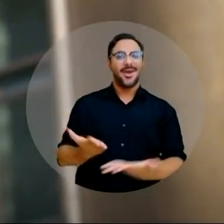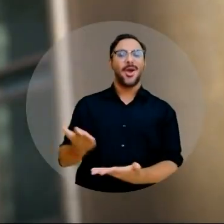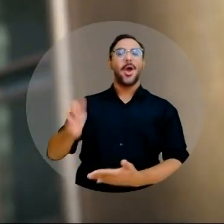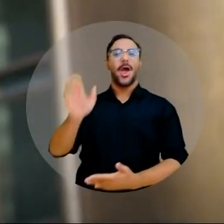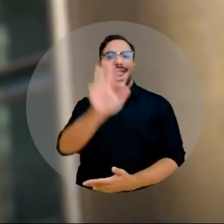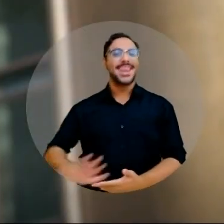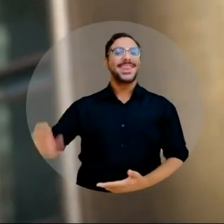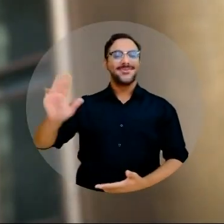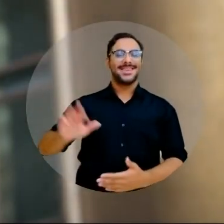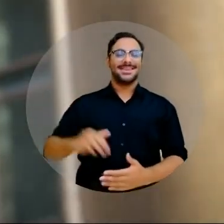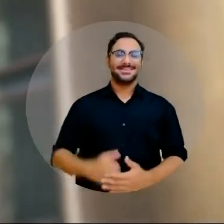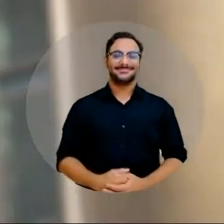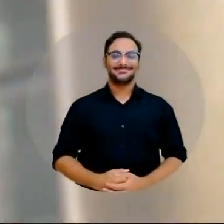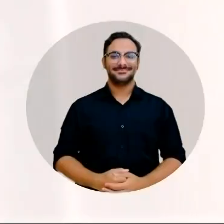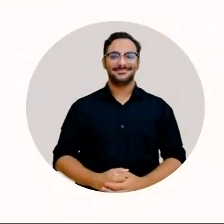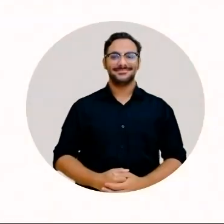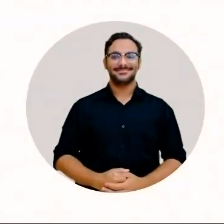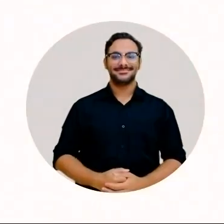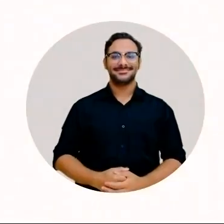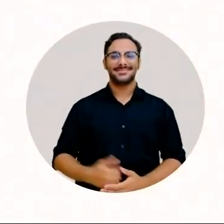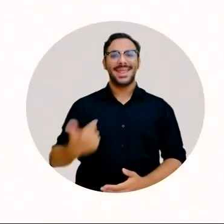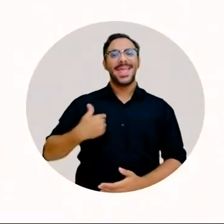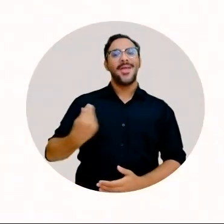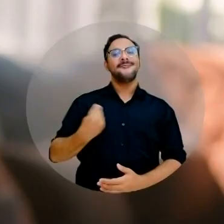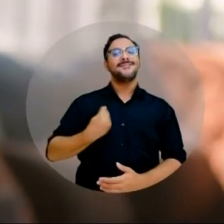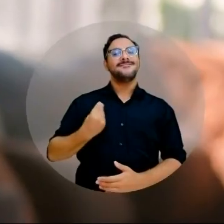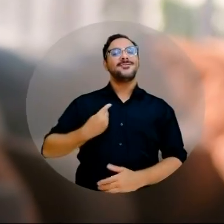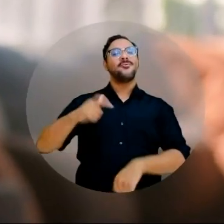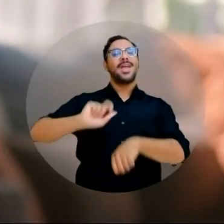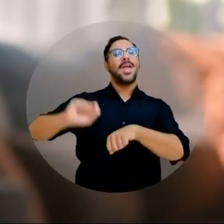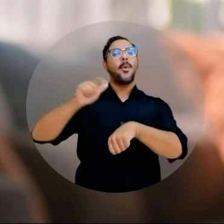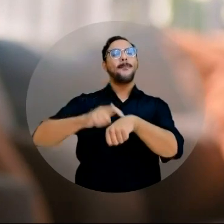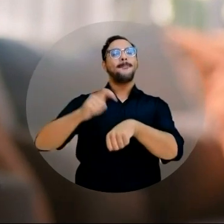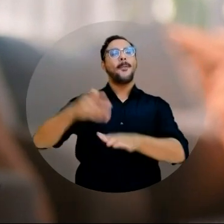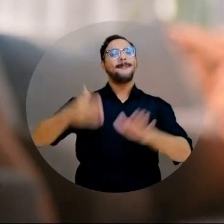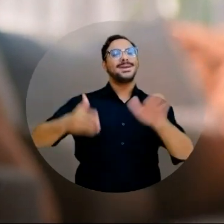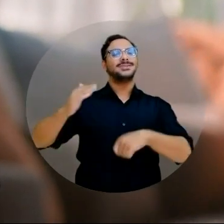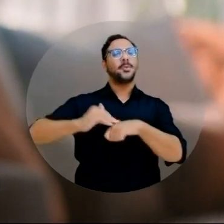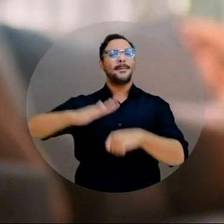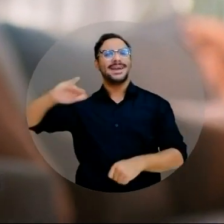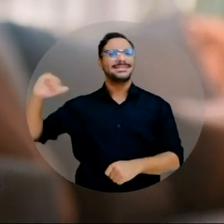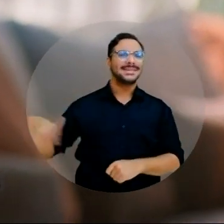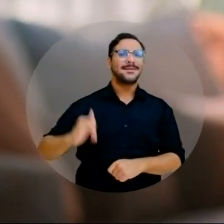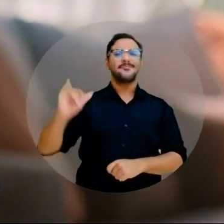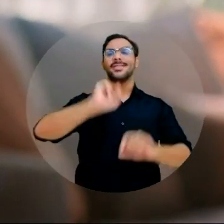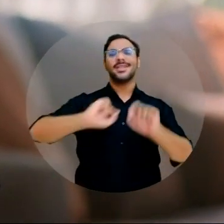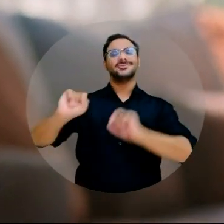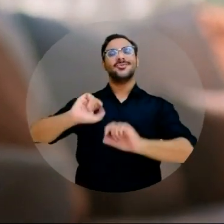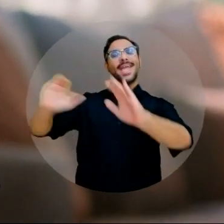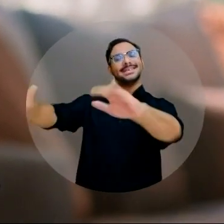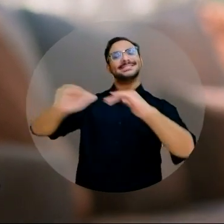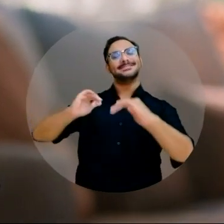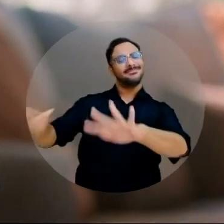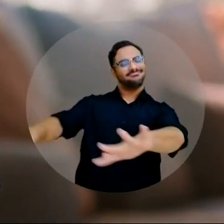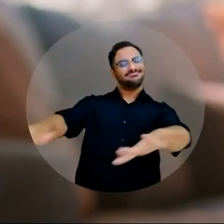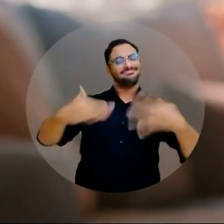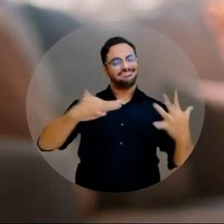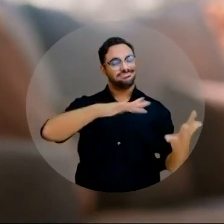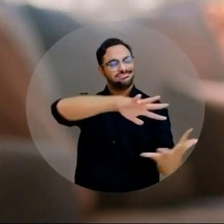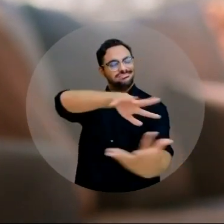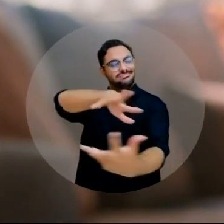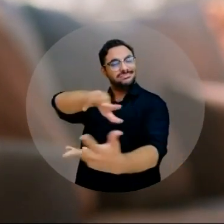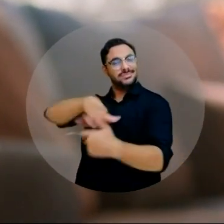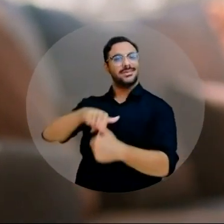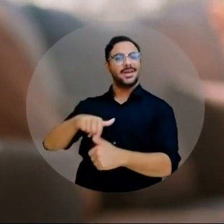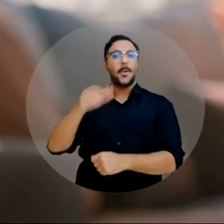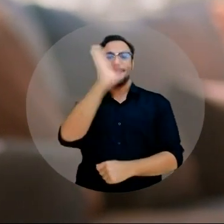Brasil. Agora é Lula. Eu vivi, possivelmente, o momento mais extraordinário de respeito